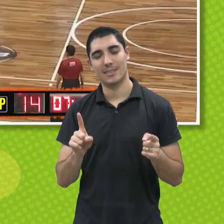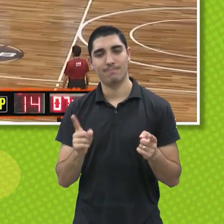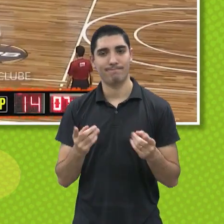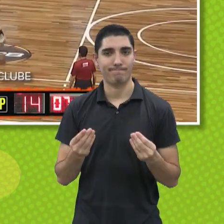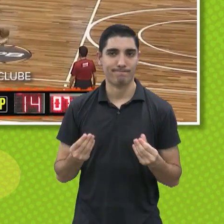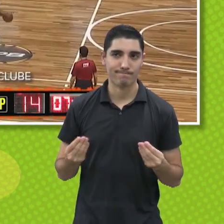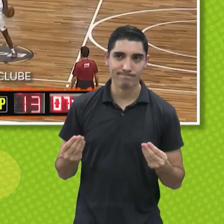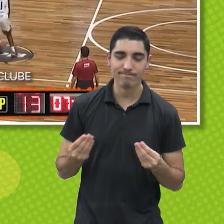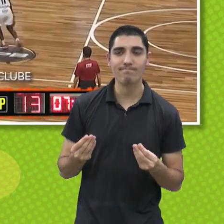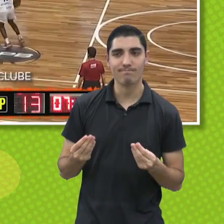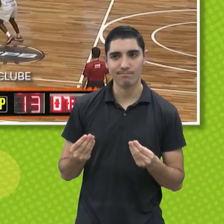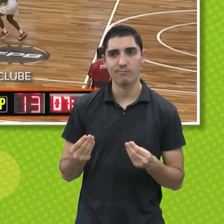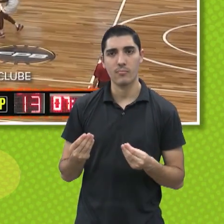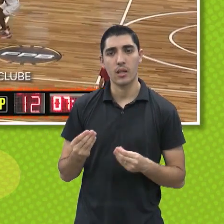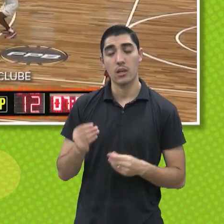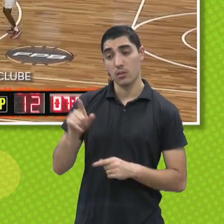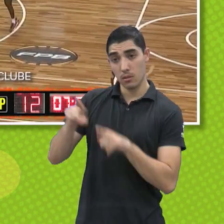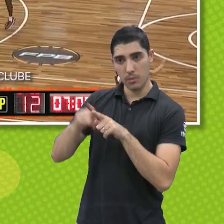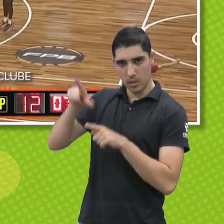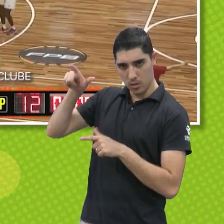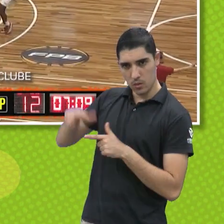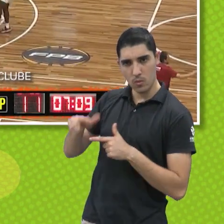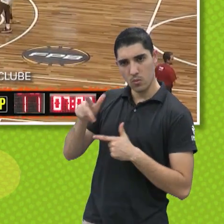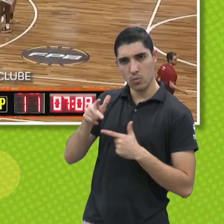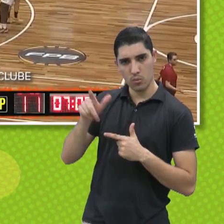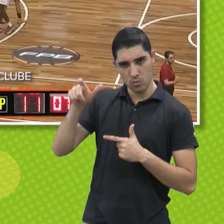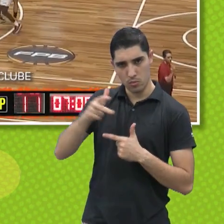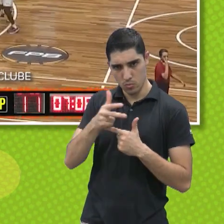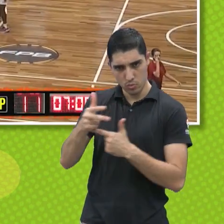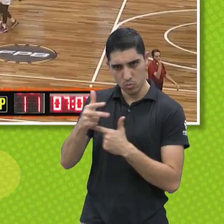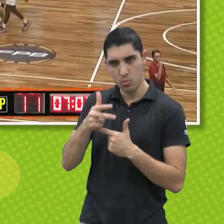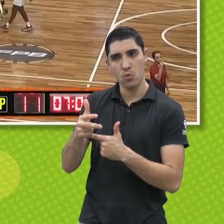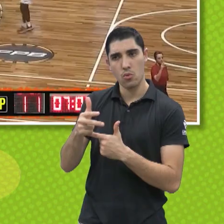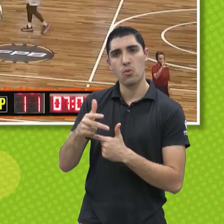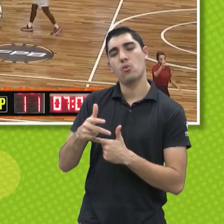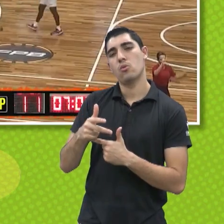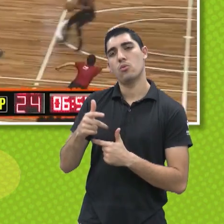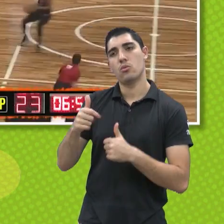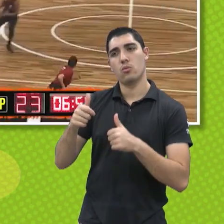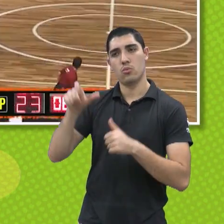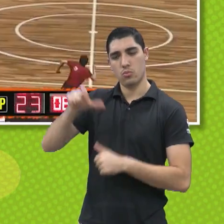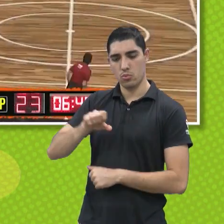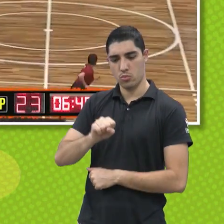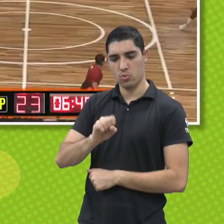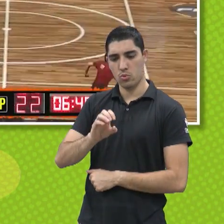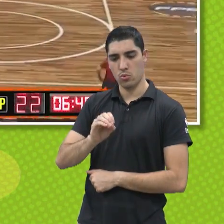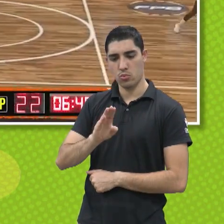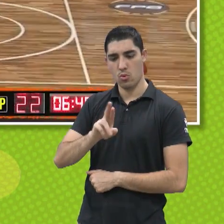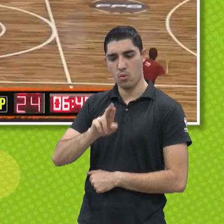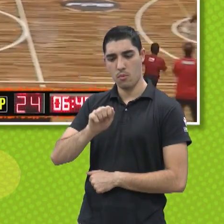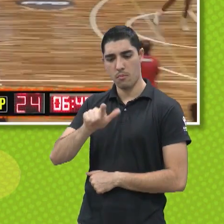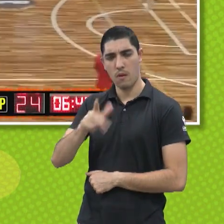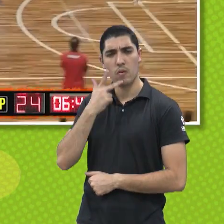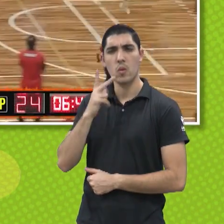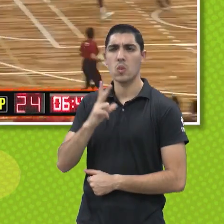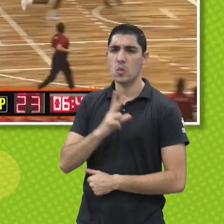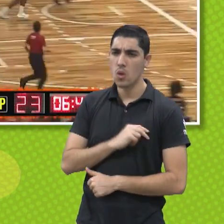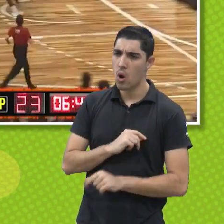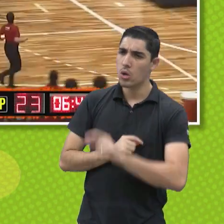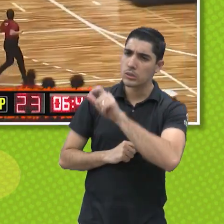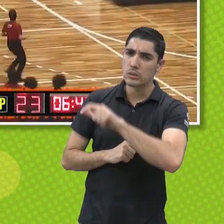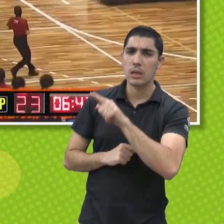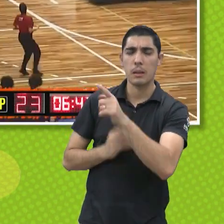está acompanhando, o nosso Sobral estava trabalhando no jogo lá, acompanhando a partida. Nossa, tomaram a virada lá e tal. Acontece, faz